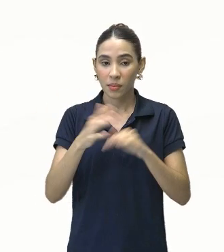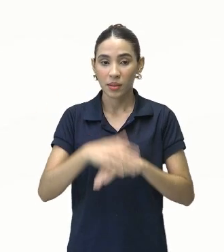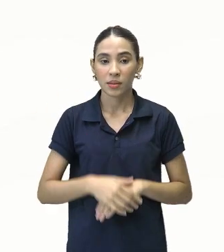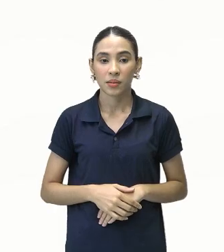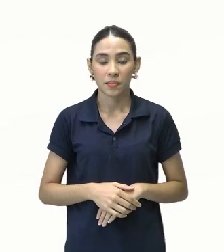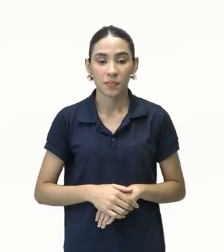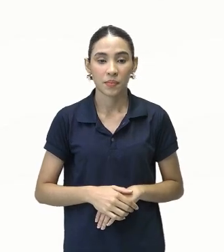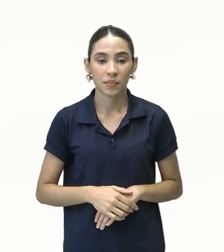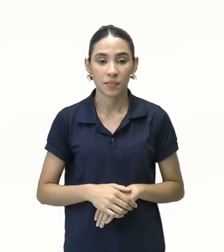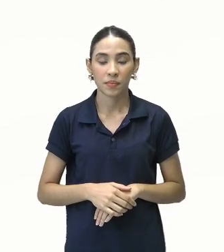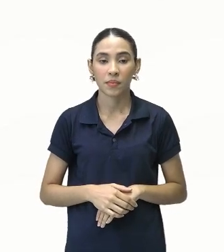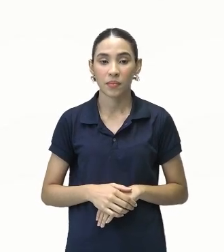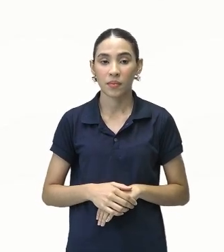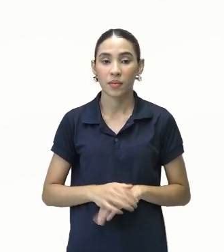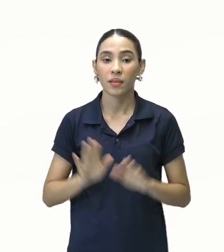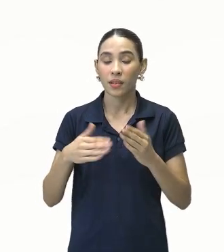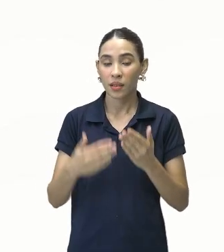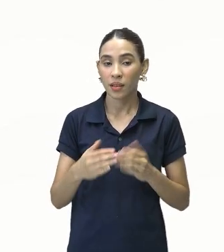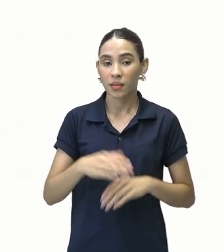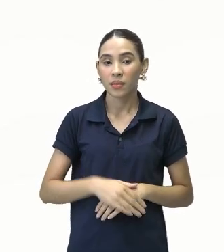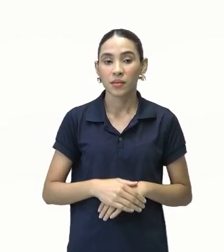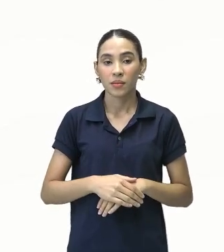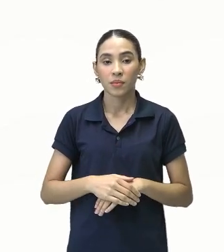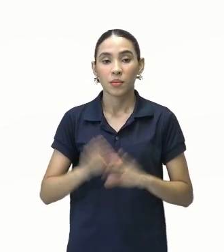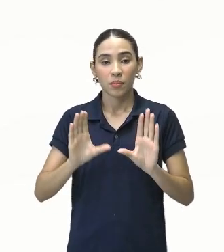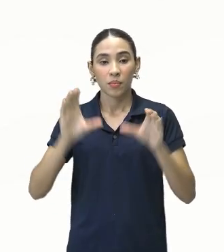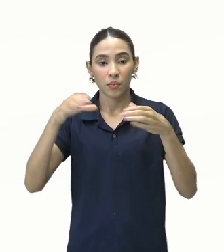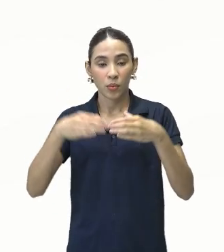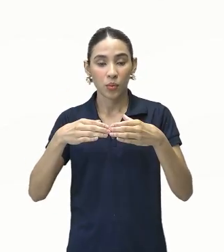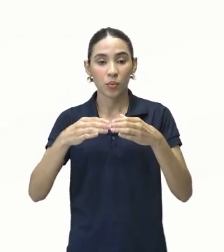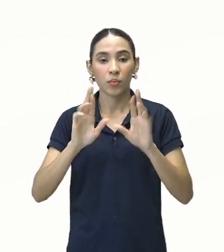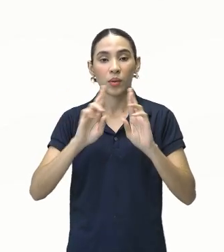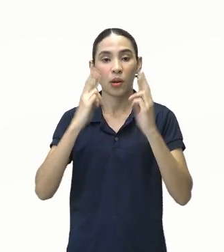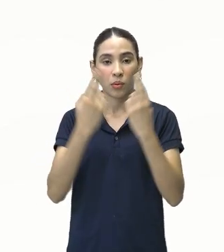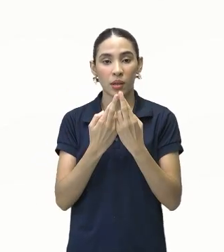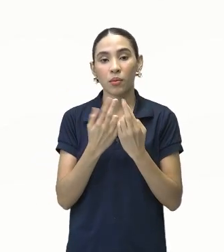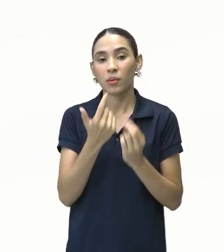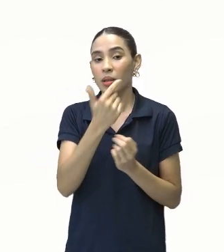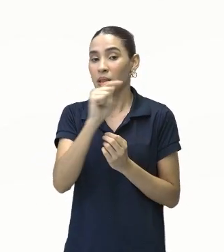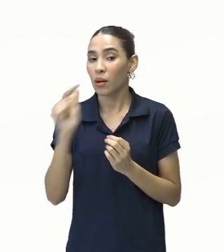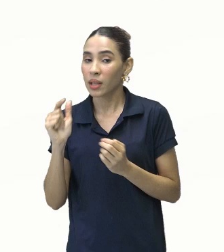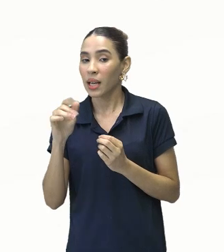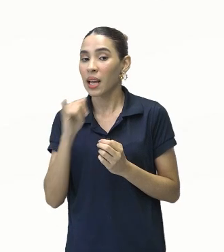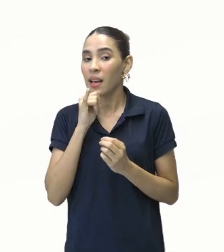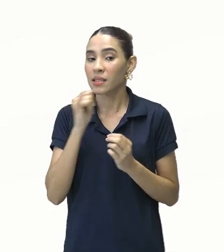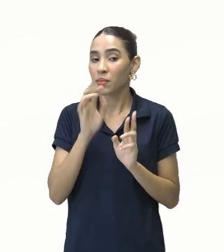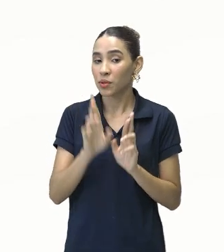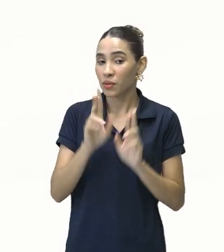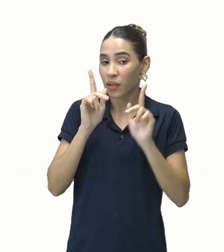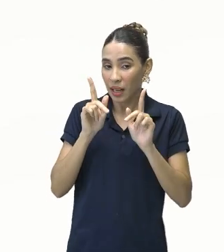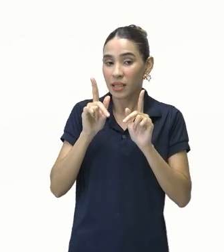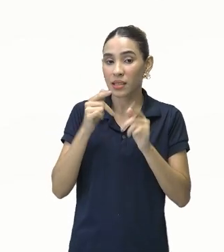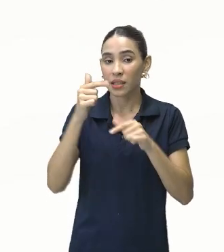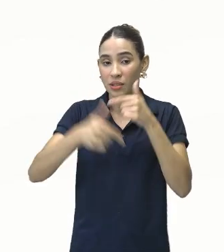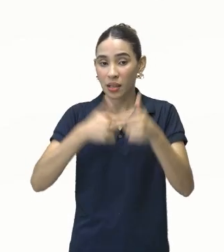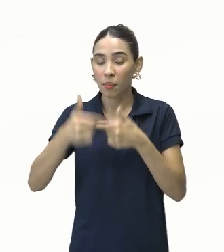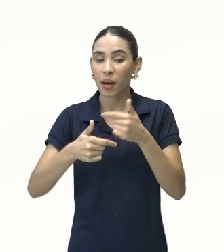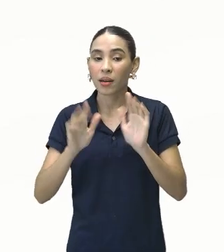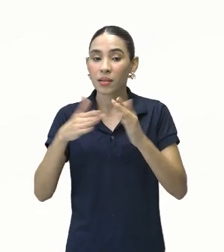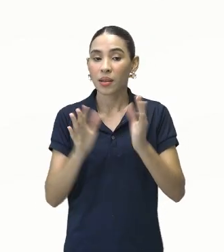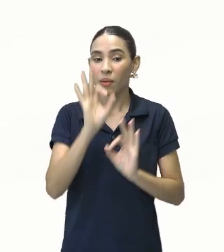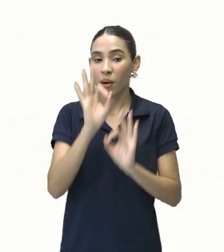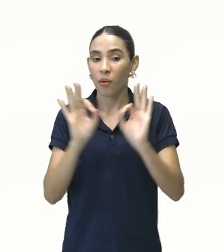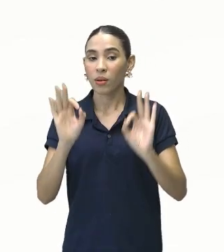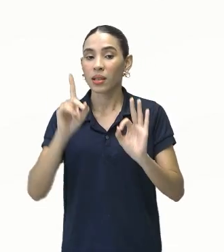simples. Como iremos formar uma comissão onde não há cargos nem diferença de função, a ordem,